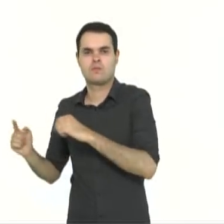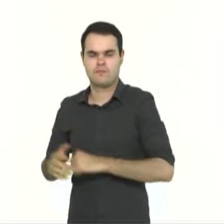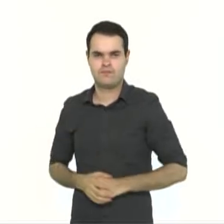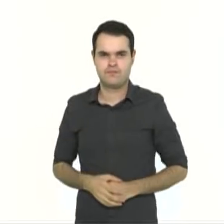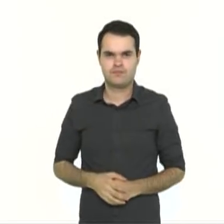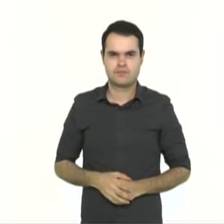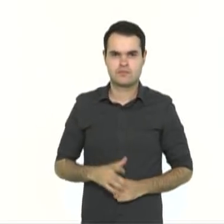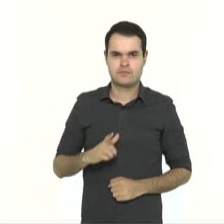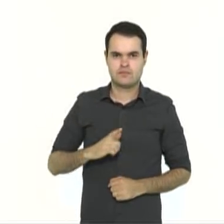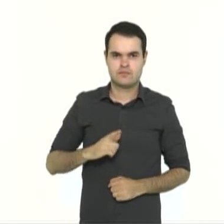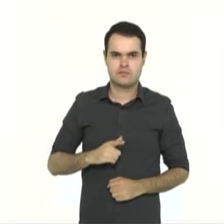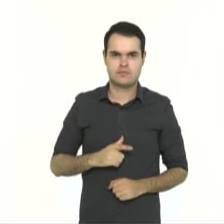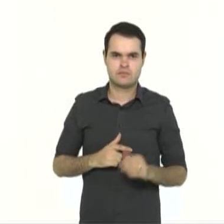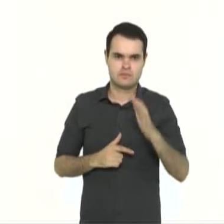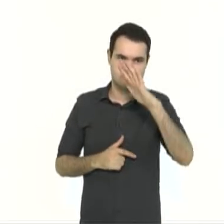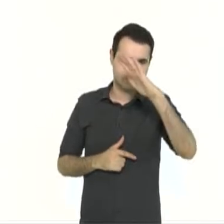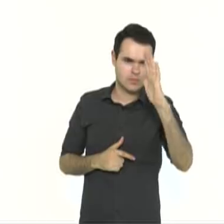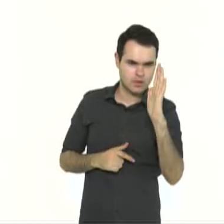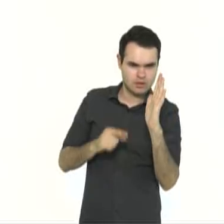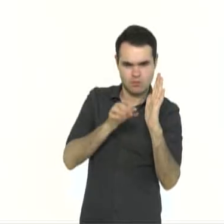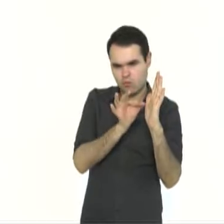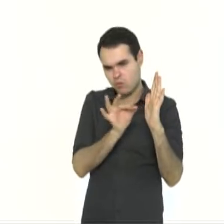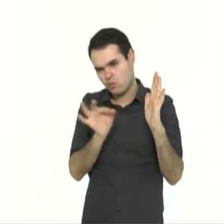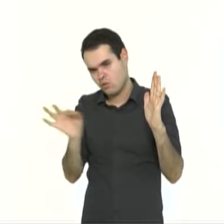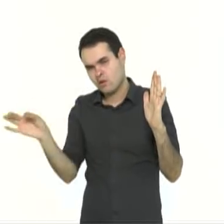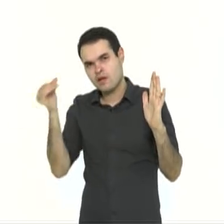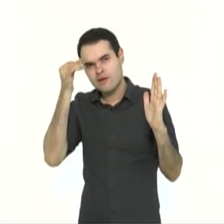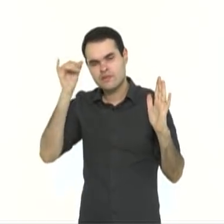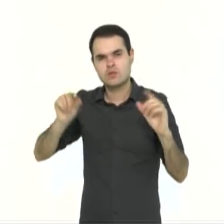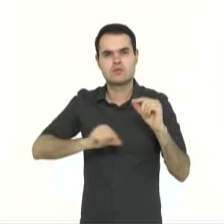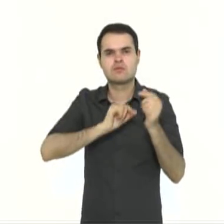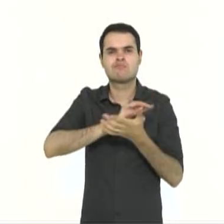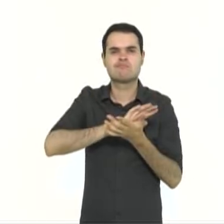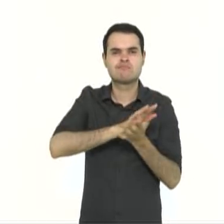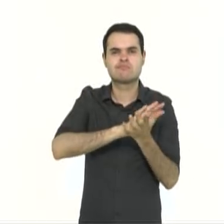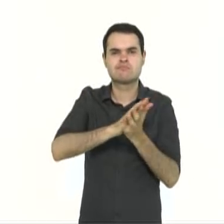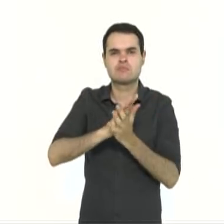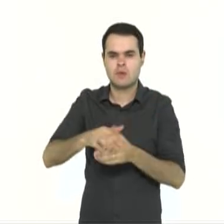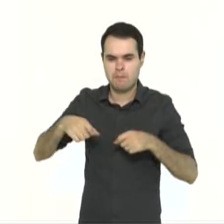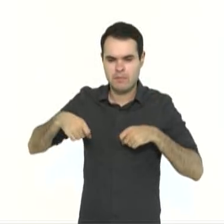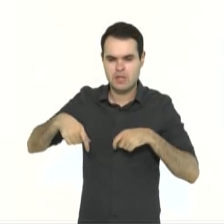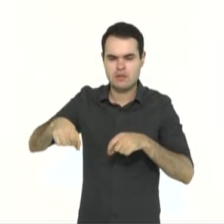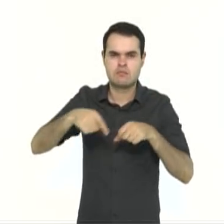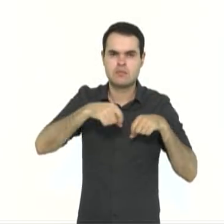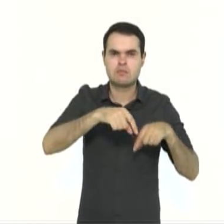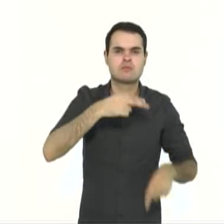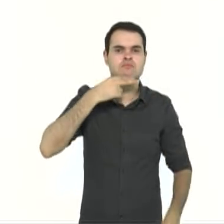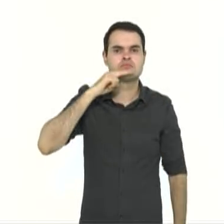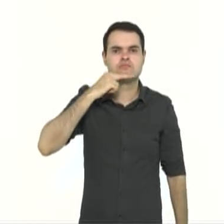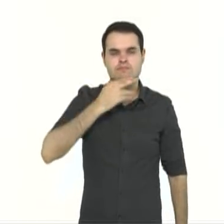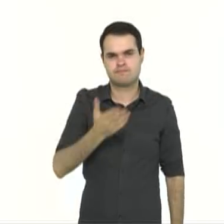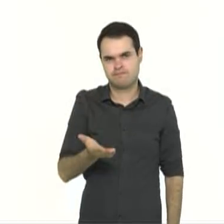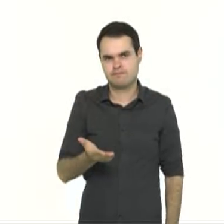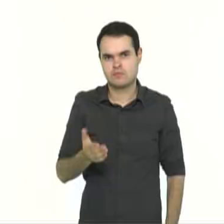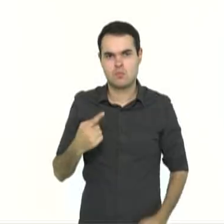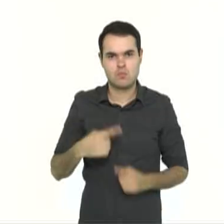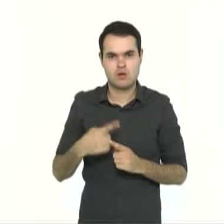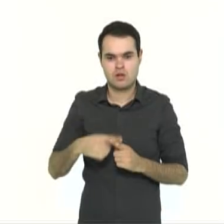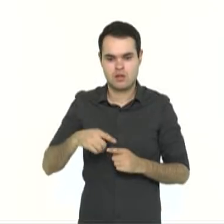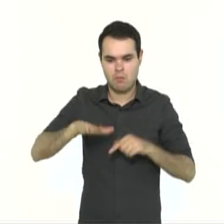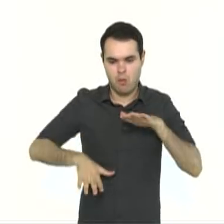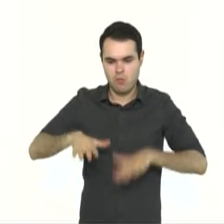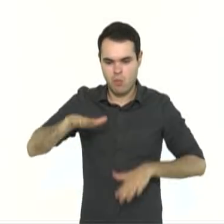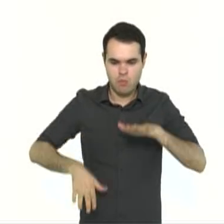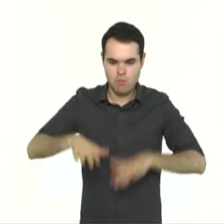da costa, para evitar que o gado estragasse o quê? As plantações de cana-de-açúcar. E isso mesmo, eles pisoteavam